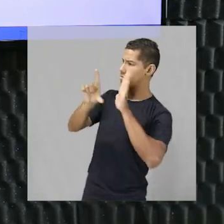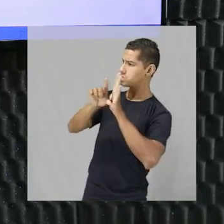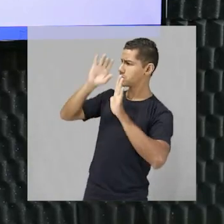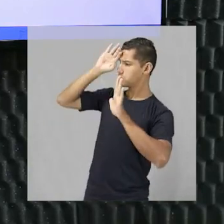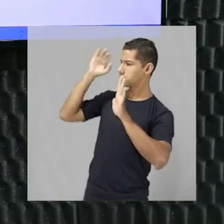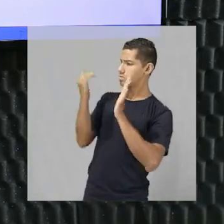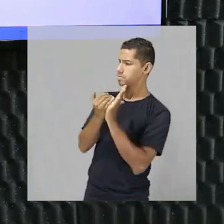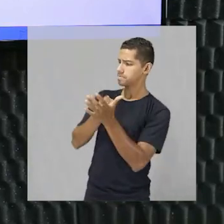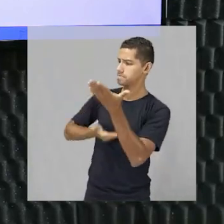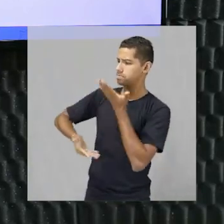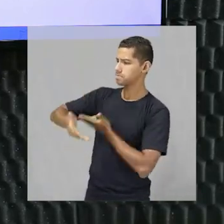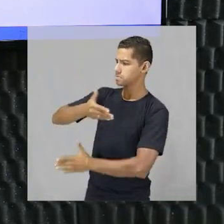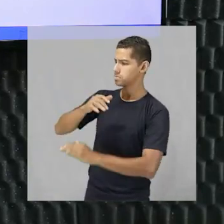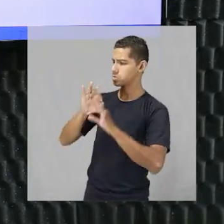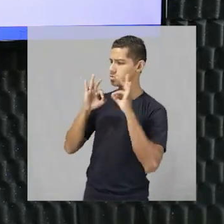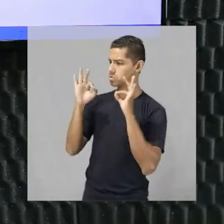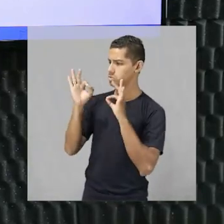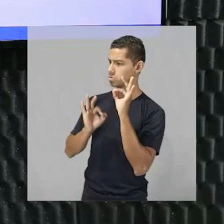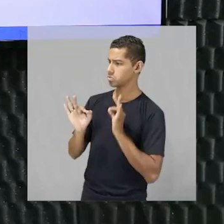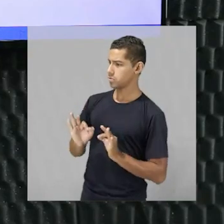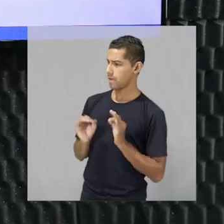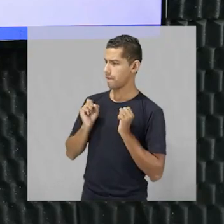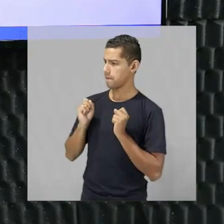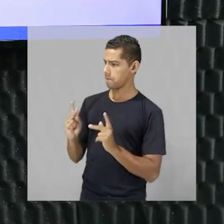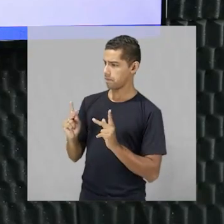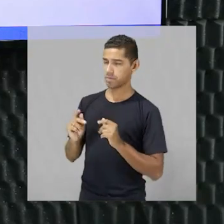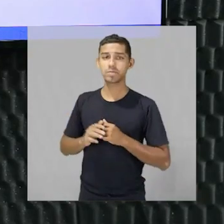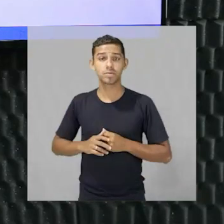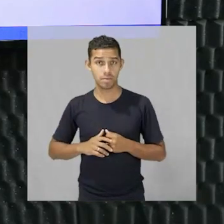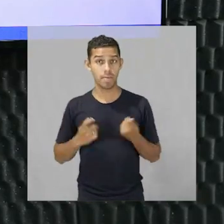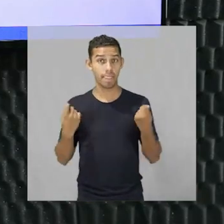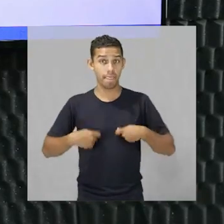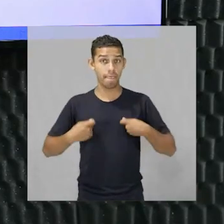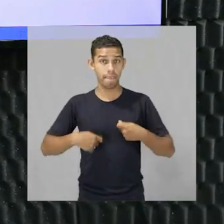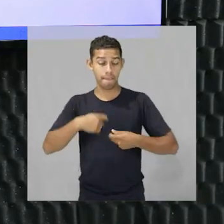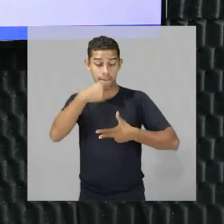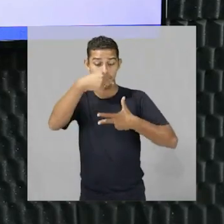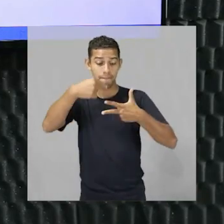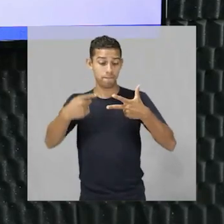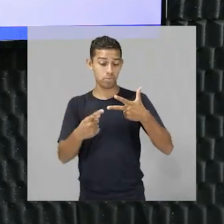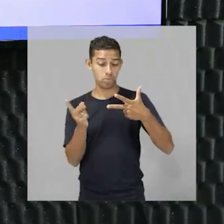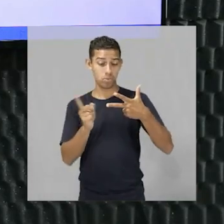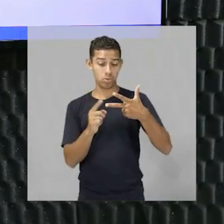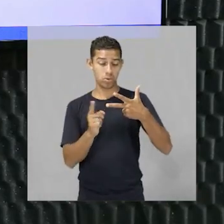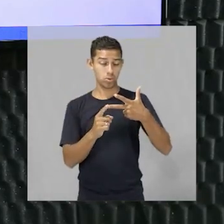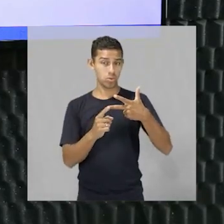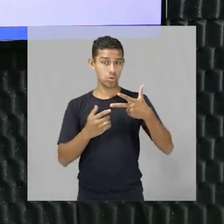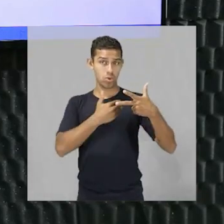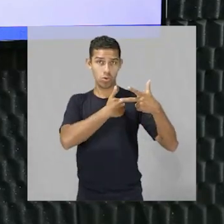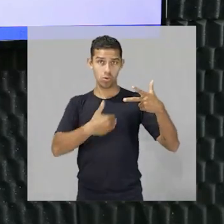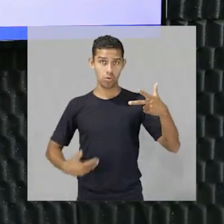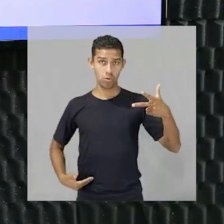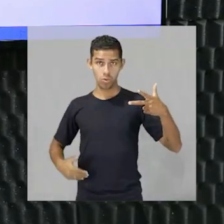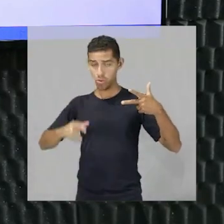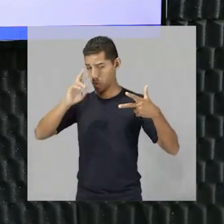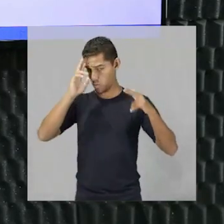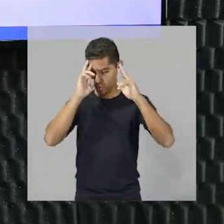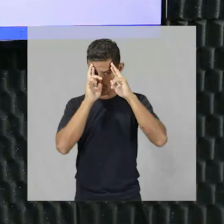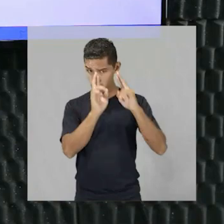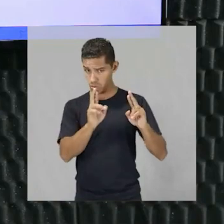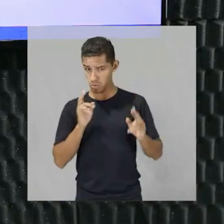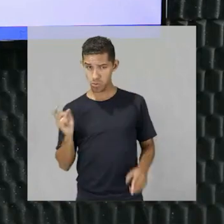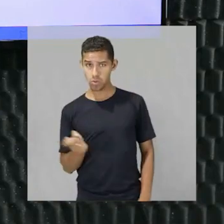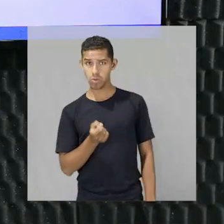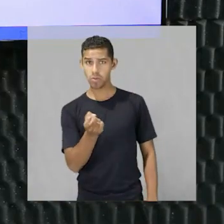organizar e conviver. E este governo soberania, ele precisa, além de ser respeitado internamente, ele precisa ser